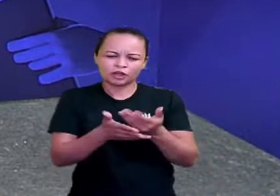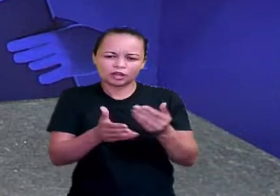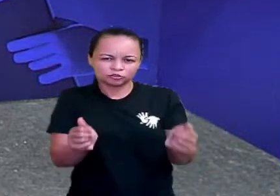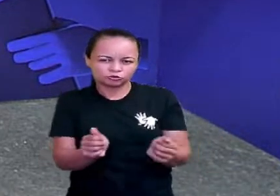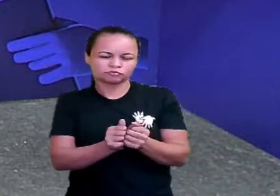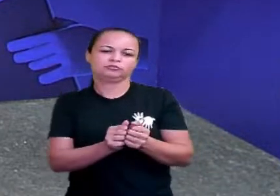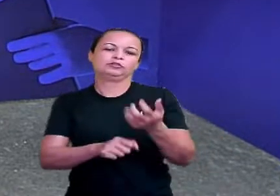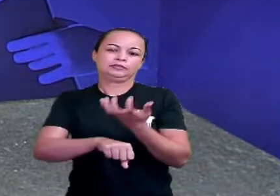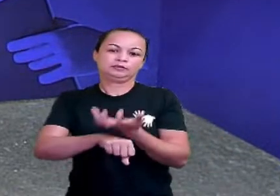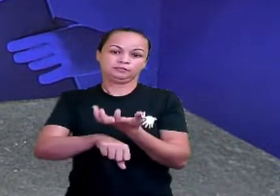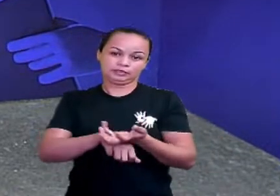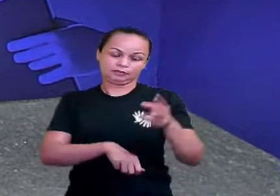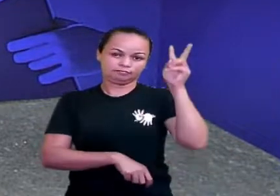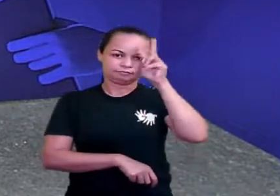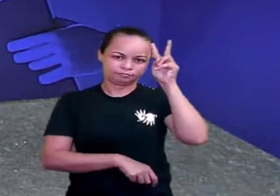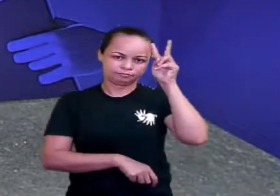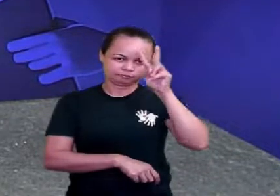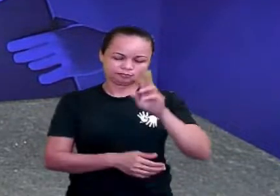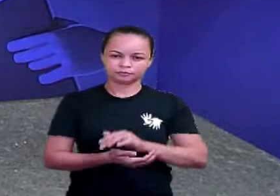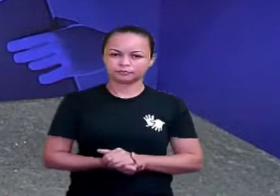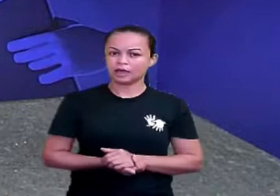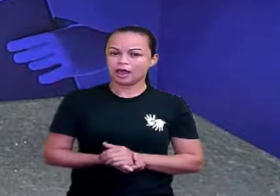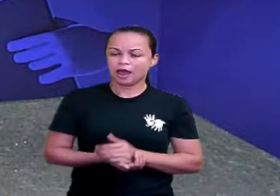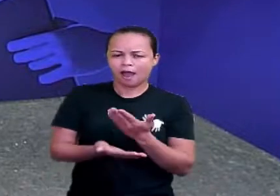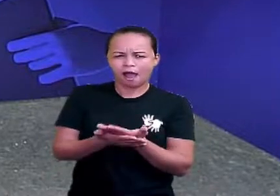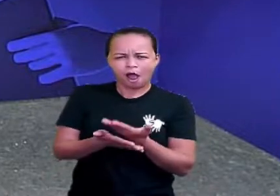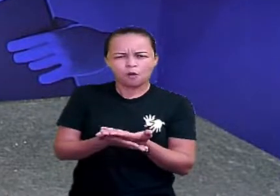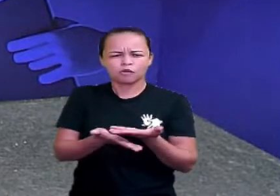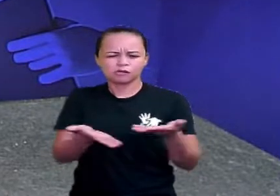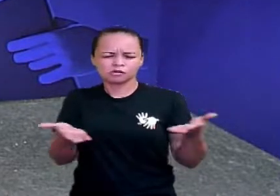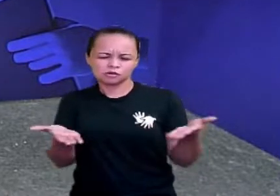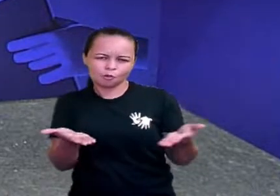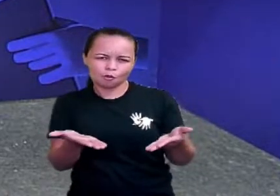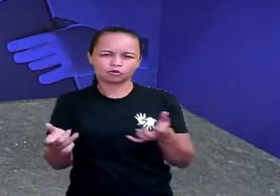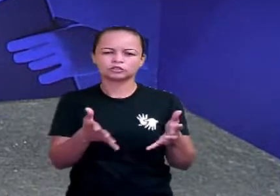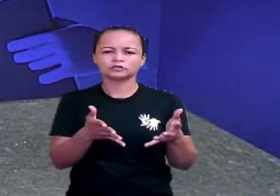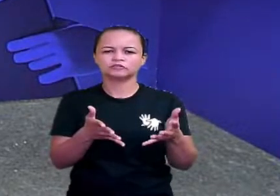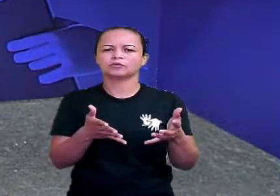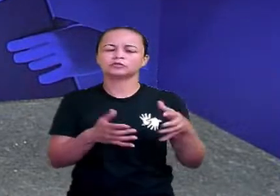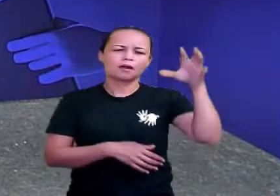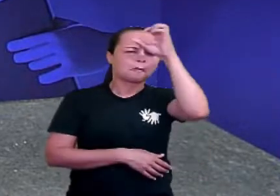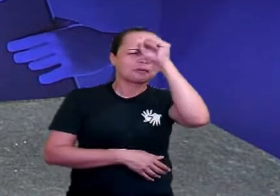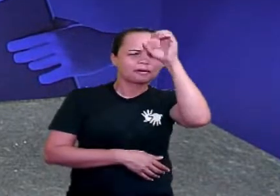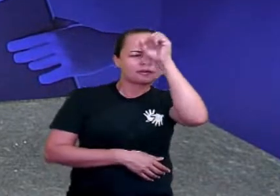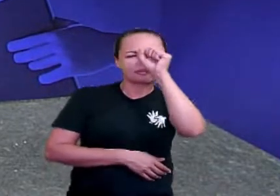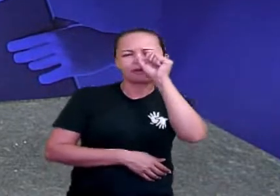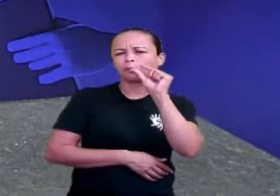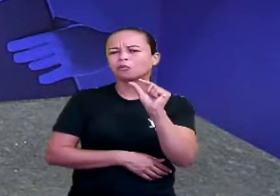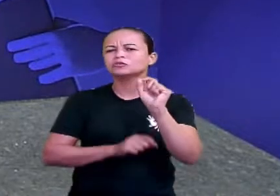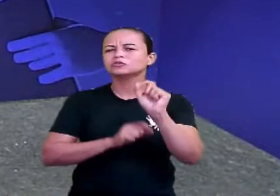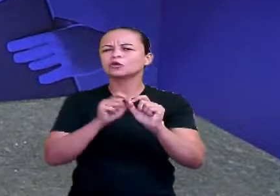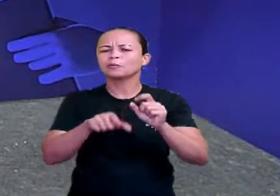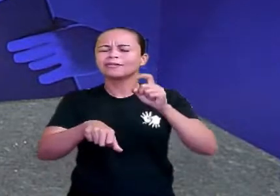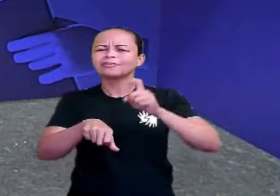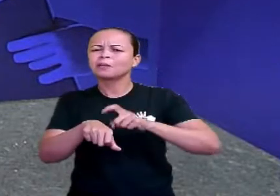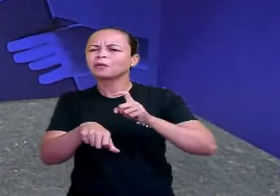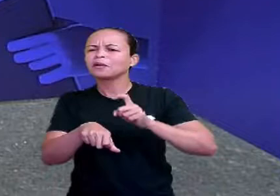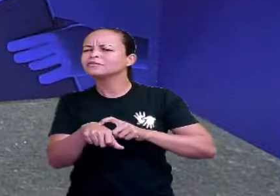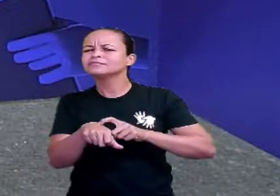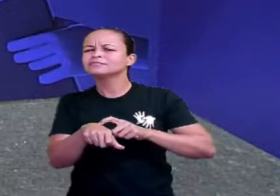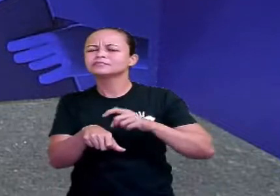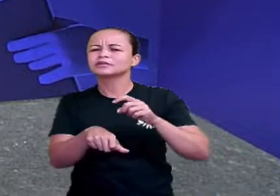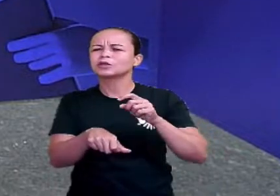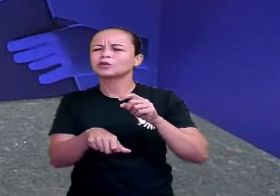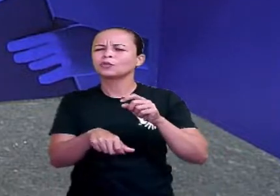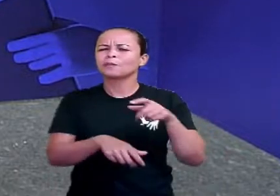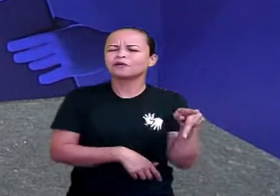lá? Hoje, na aula de hoje, a gente vai aprender um pouco sobre temporalidade. E o que seria isso, professora?